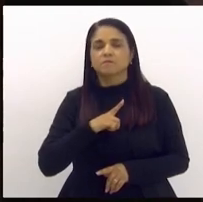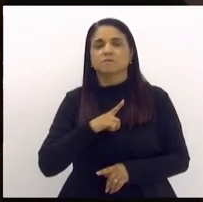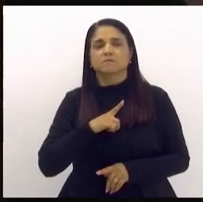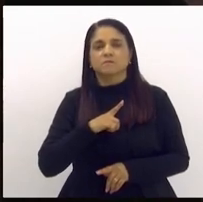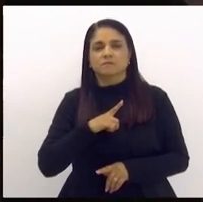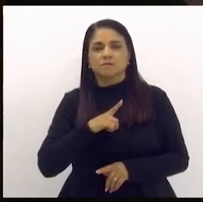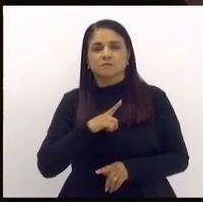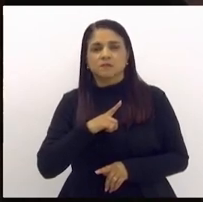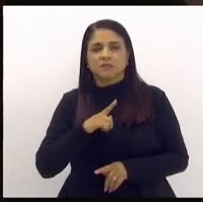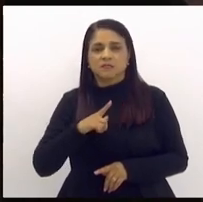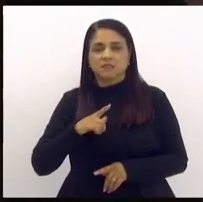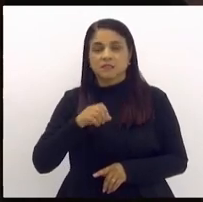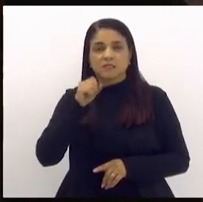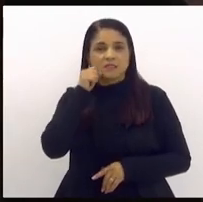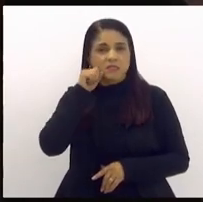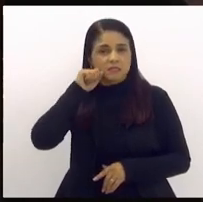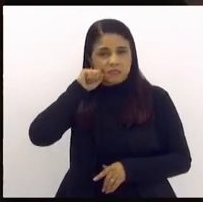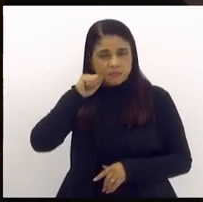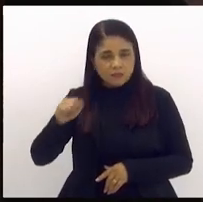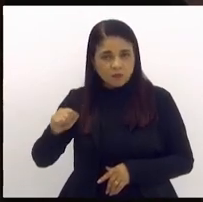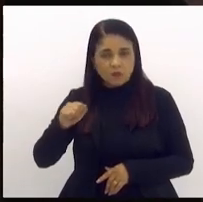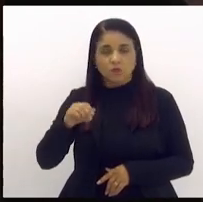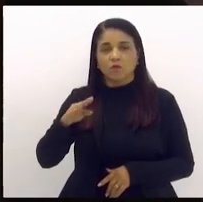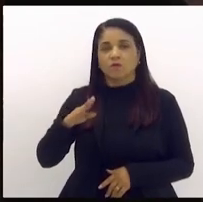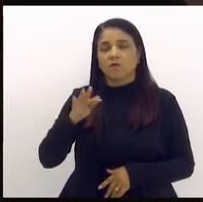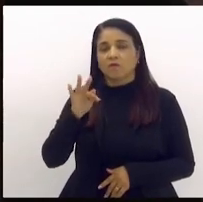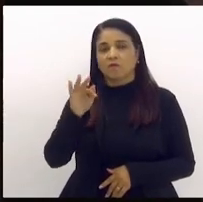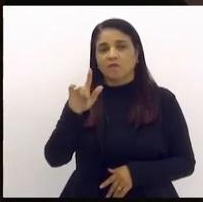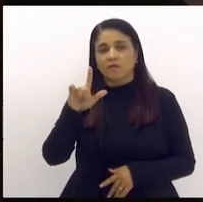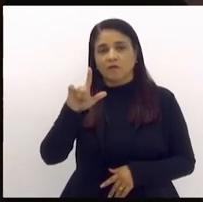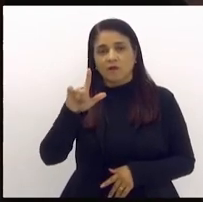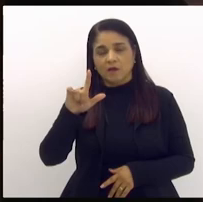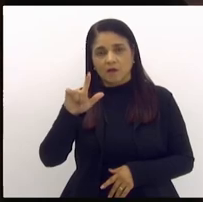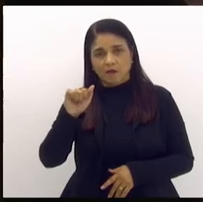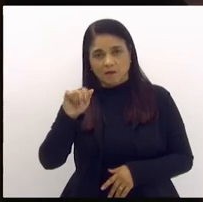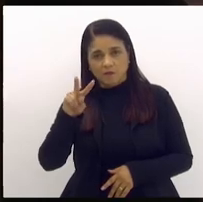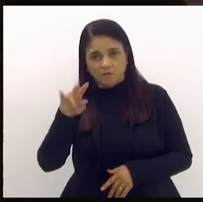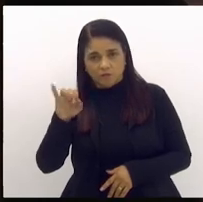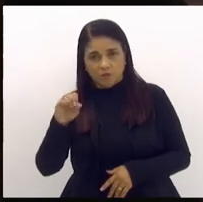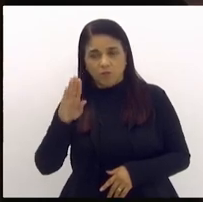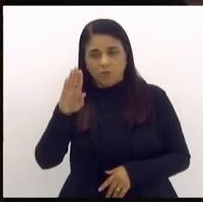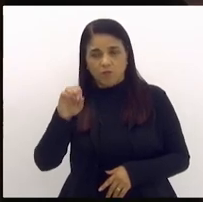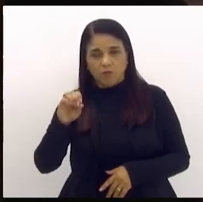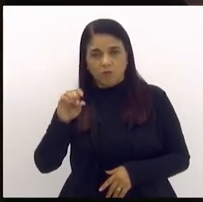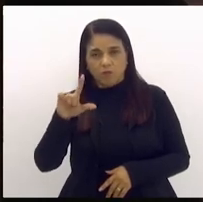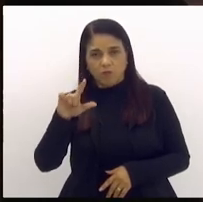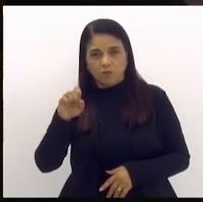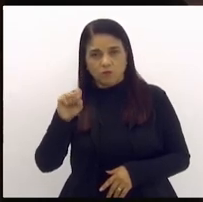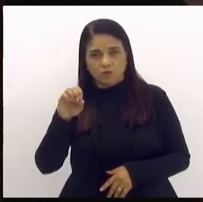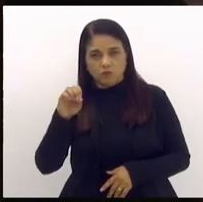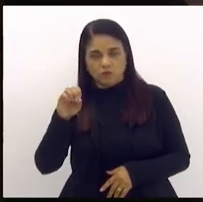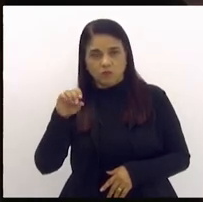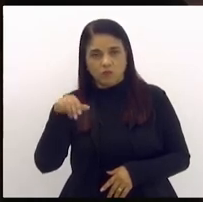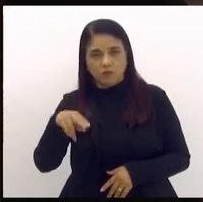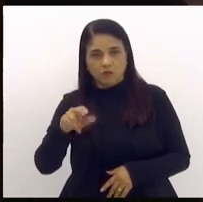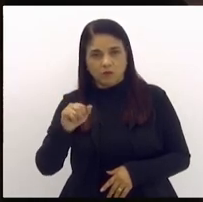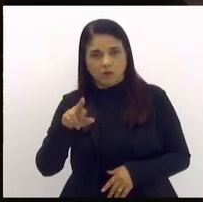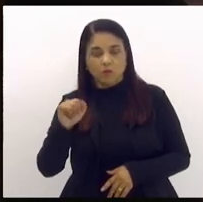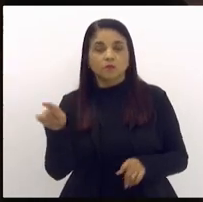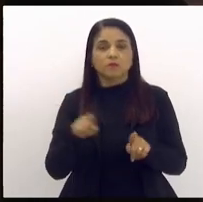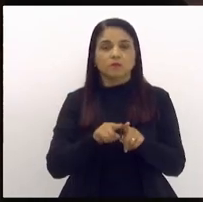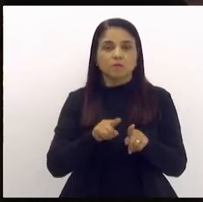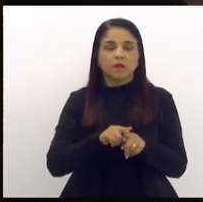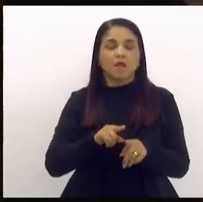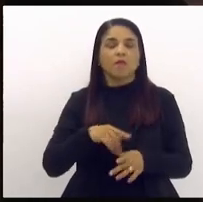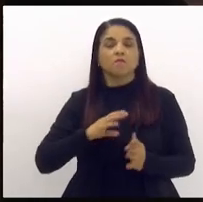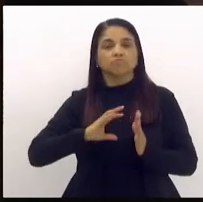com o senador Flávio Bolsonaro, com o presidente nacional do PL, Valdemar da